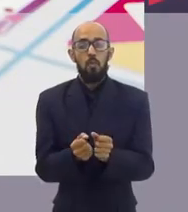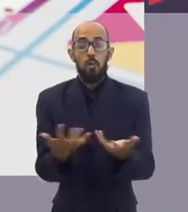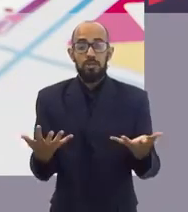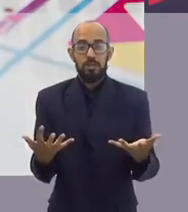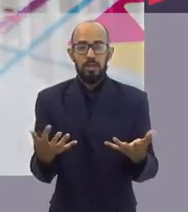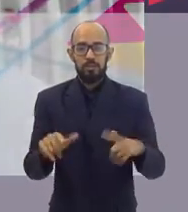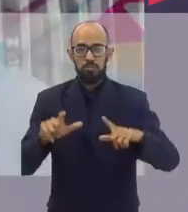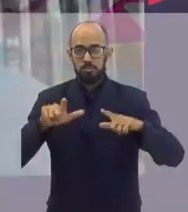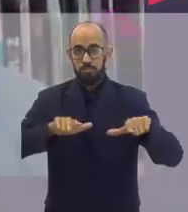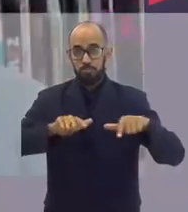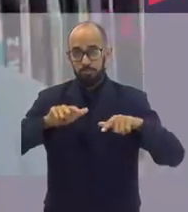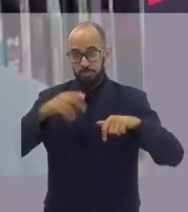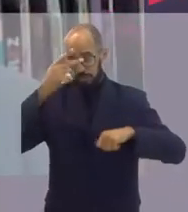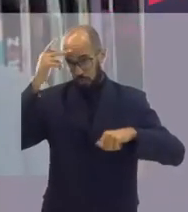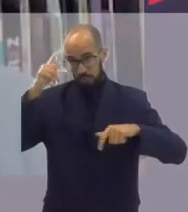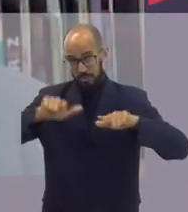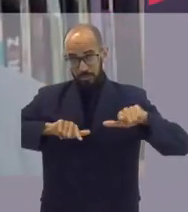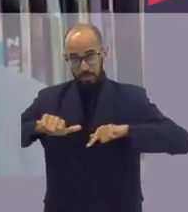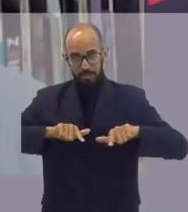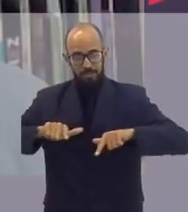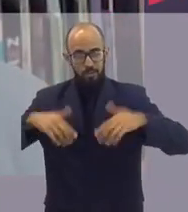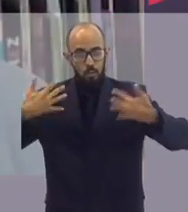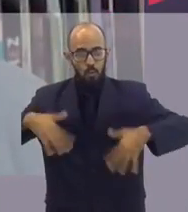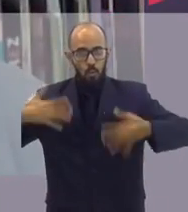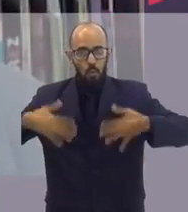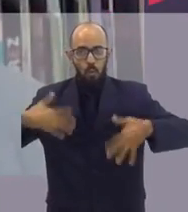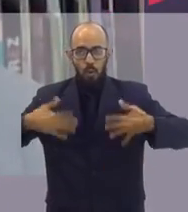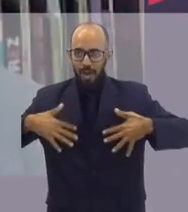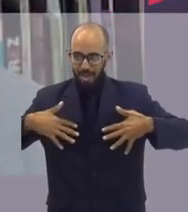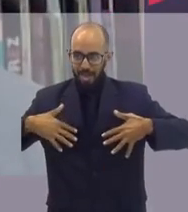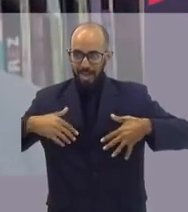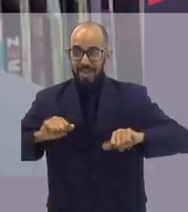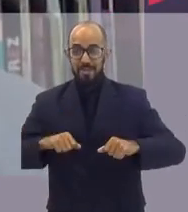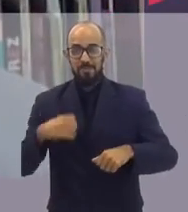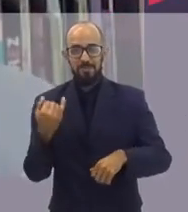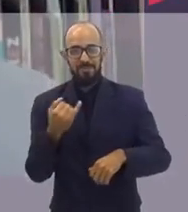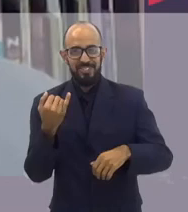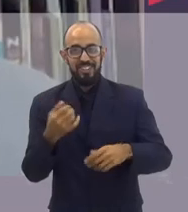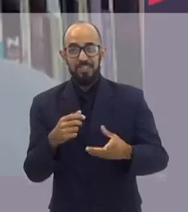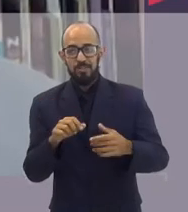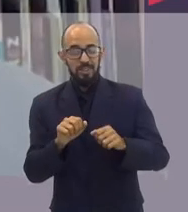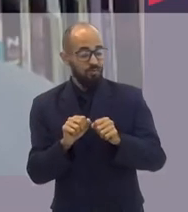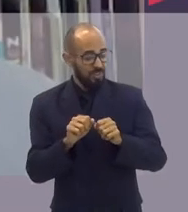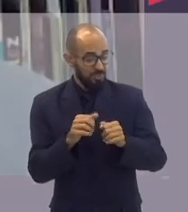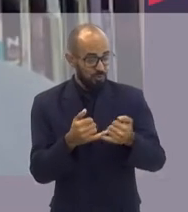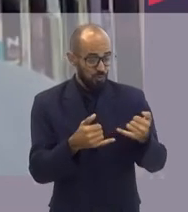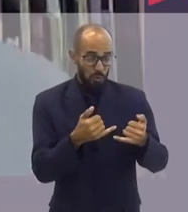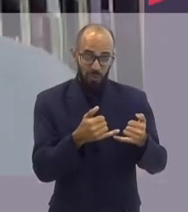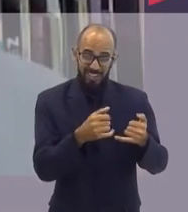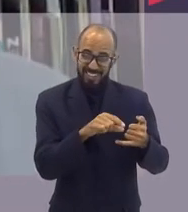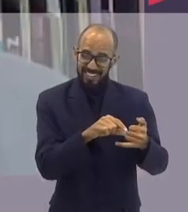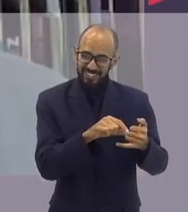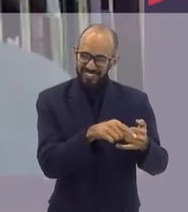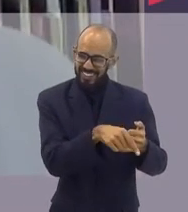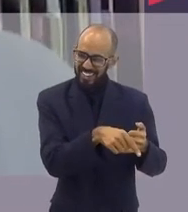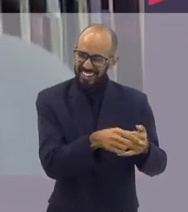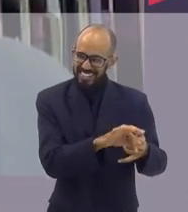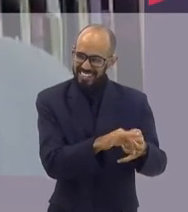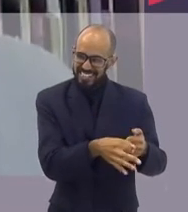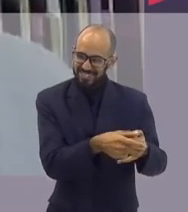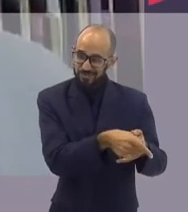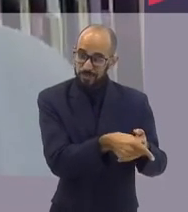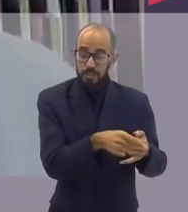trabalhando é muito grande. É surpreendente, no final, a quantidade de pessoas que participam. E as pessoas têm, ah, você fez um joguinho, né? Eu não,